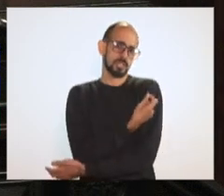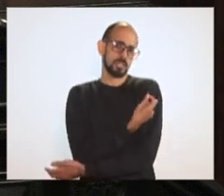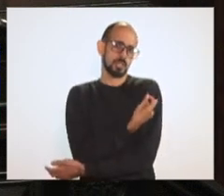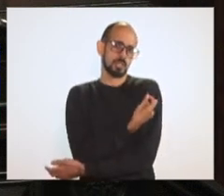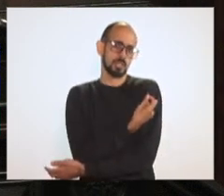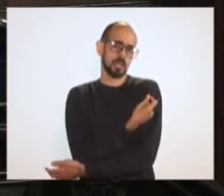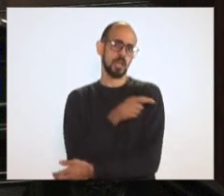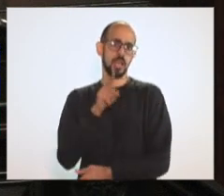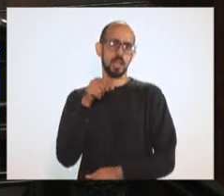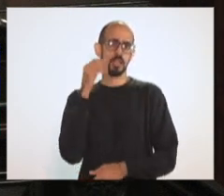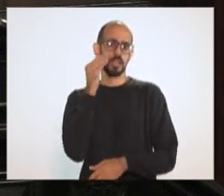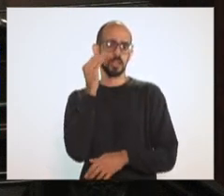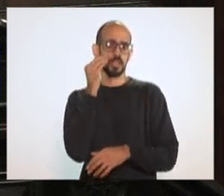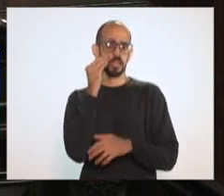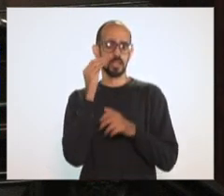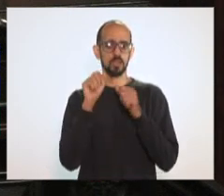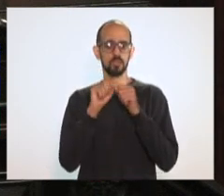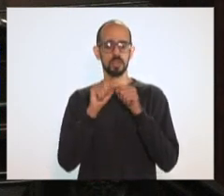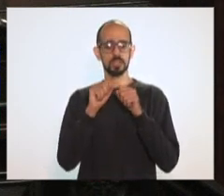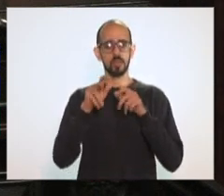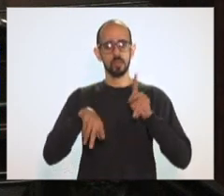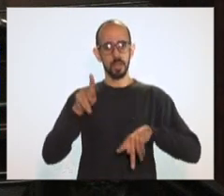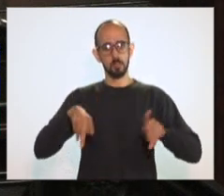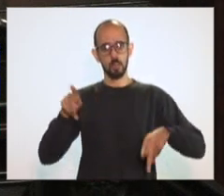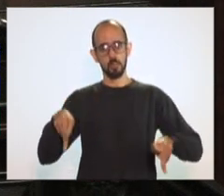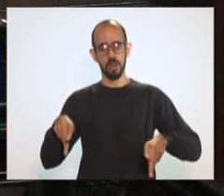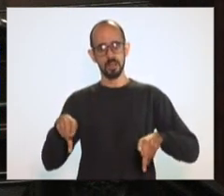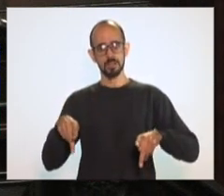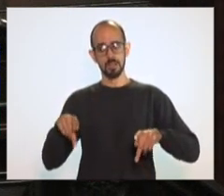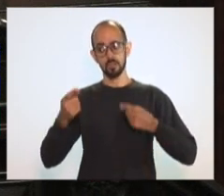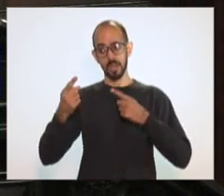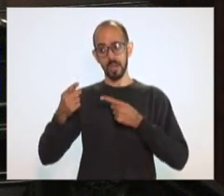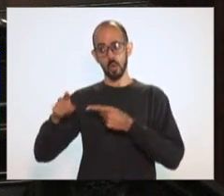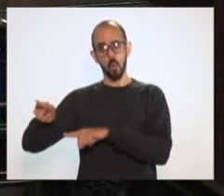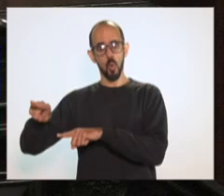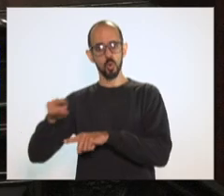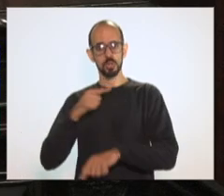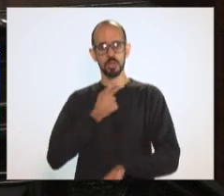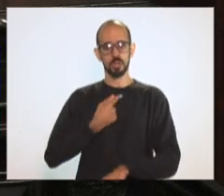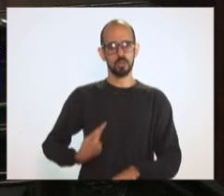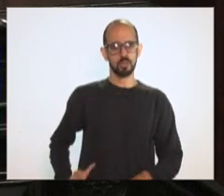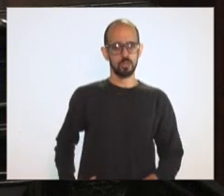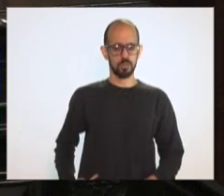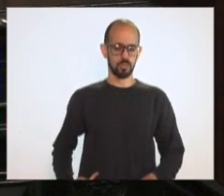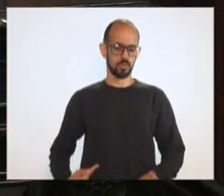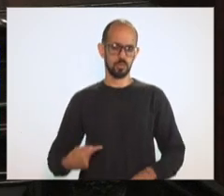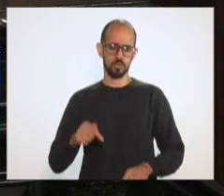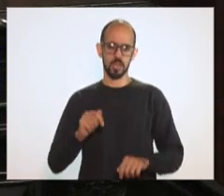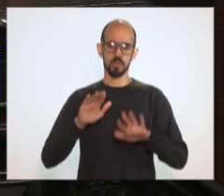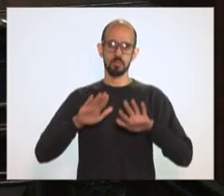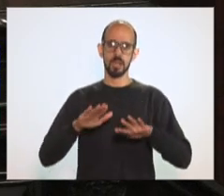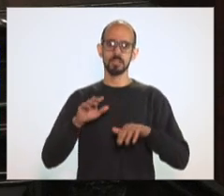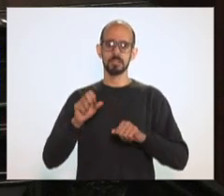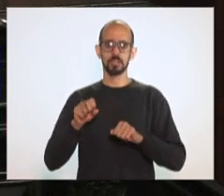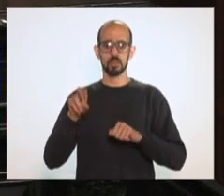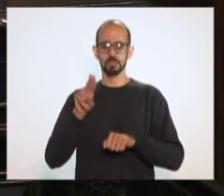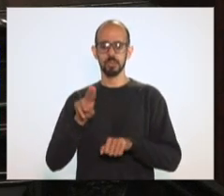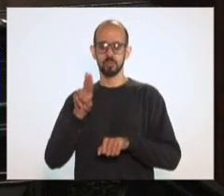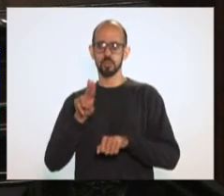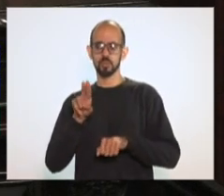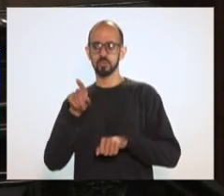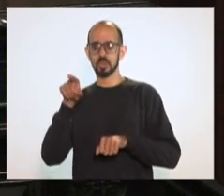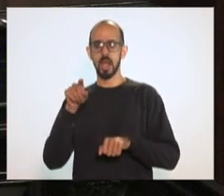população contra o parlamento fluminense, como se eles fossem os arautos da moralidade, os arautos da saúde